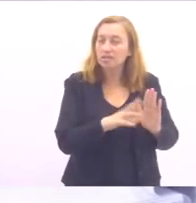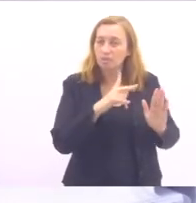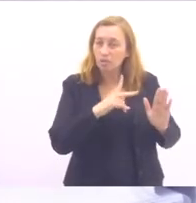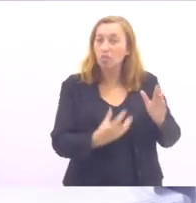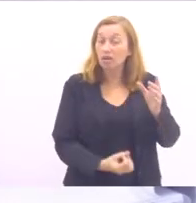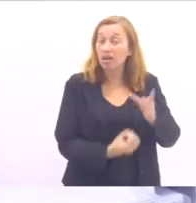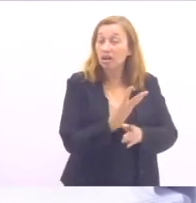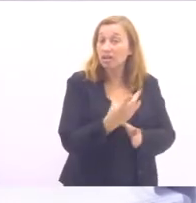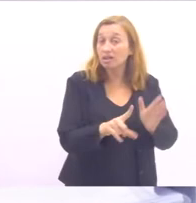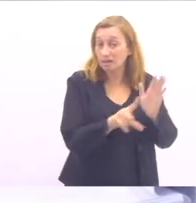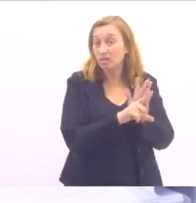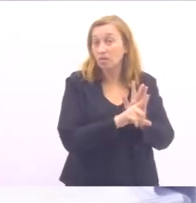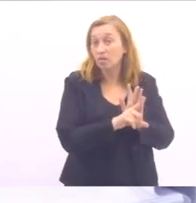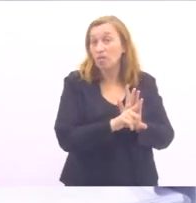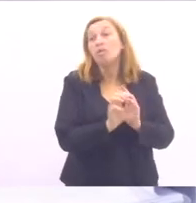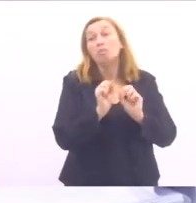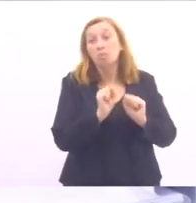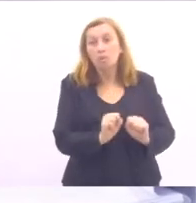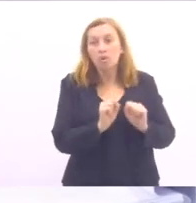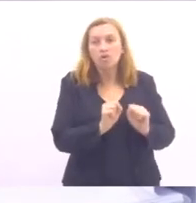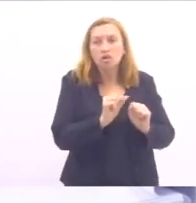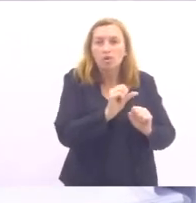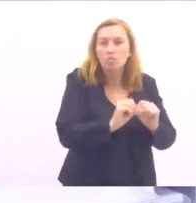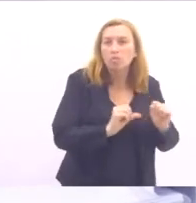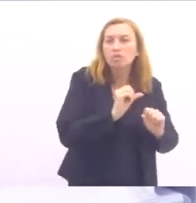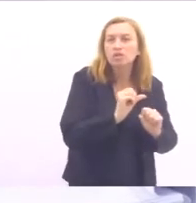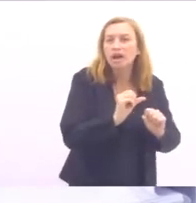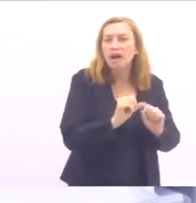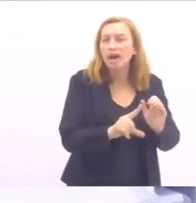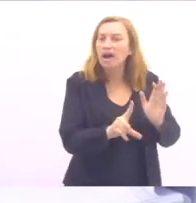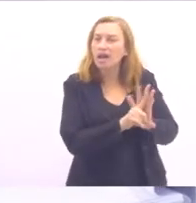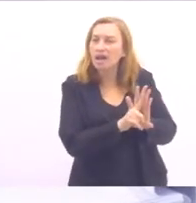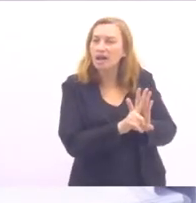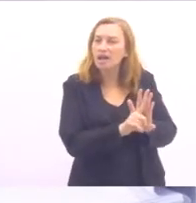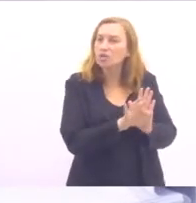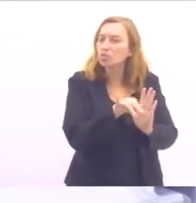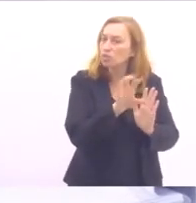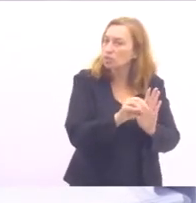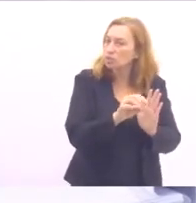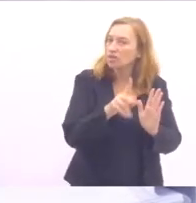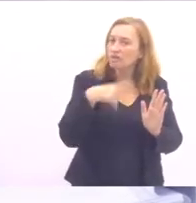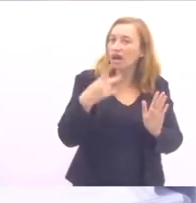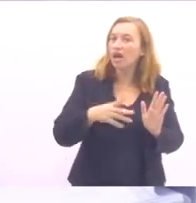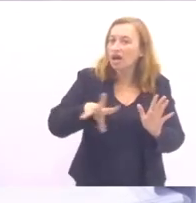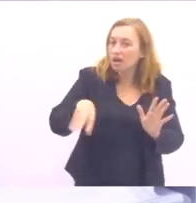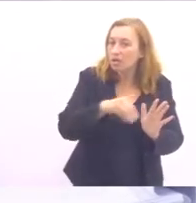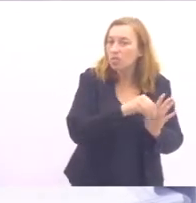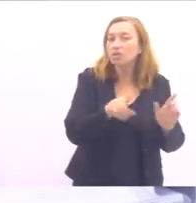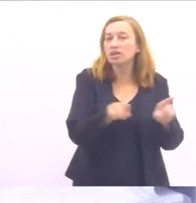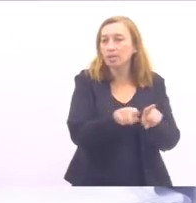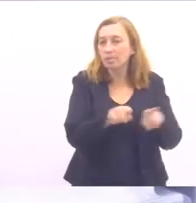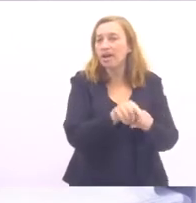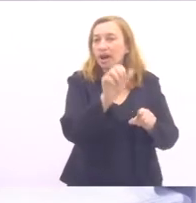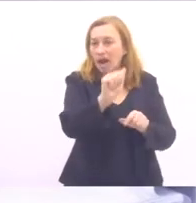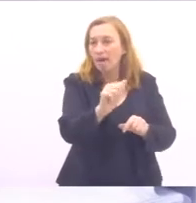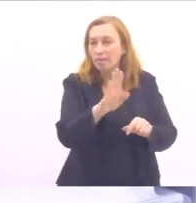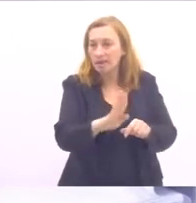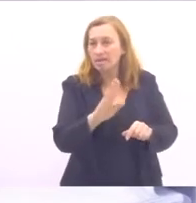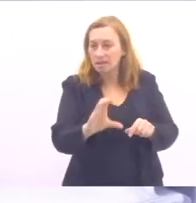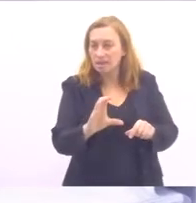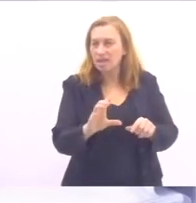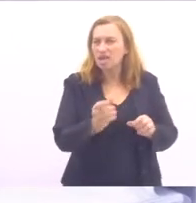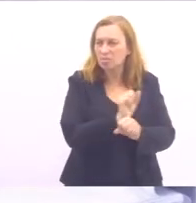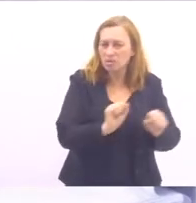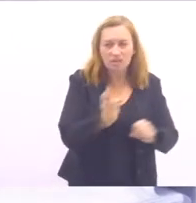Pobreza. A gente pode mudar a lei do Fundo de Pobreza e dizer, inclui também isso, tal, tal, tal. É impossível? Não